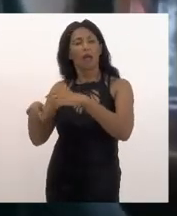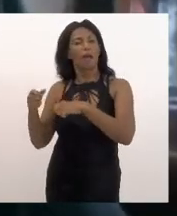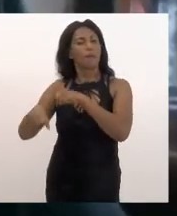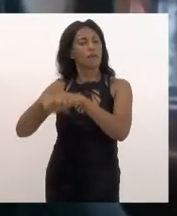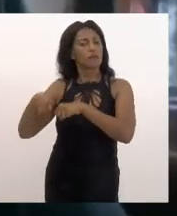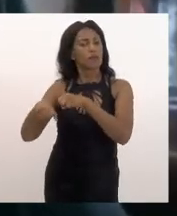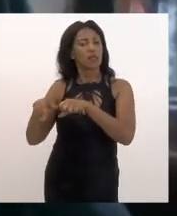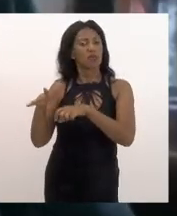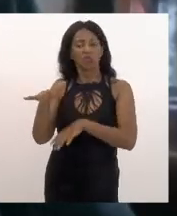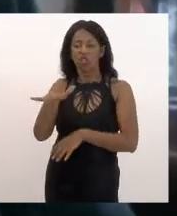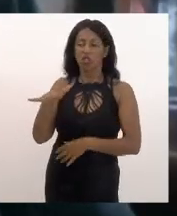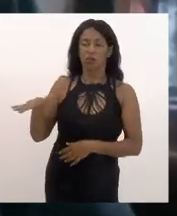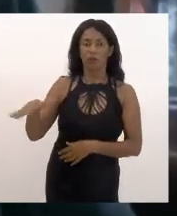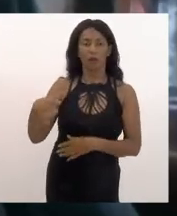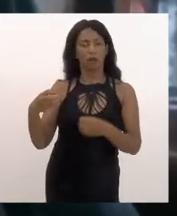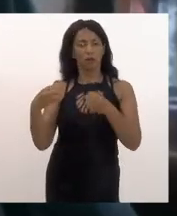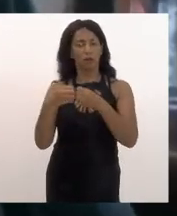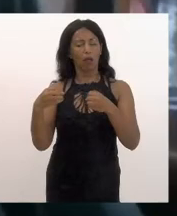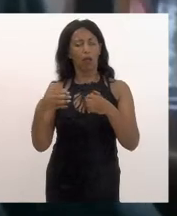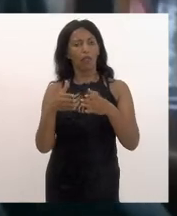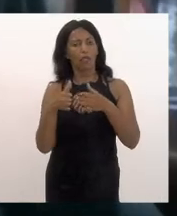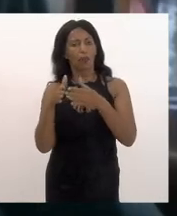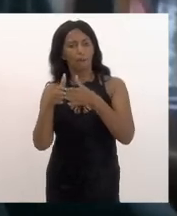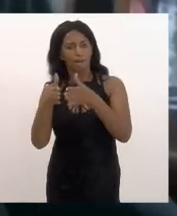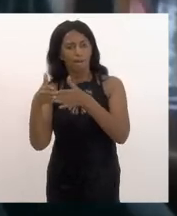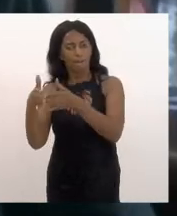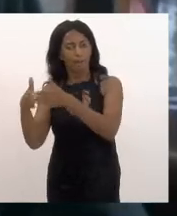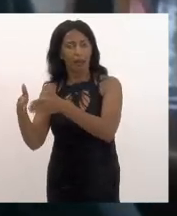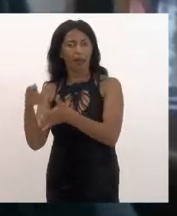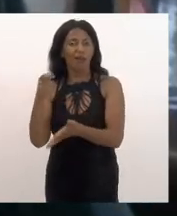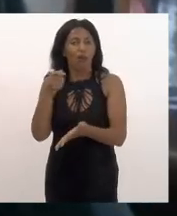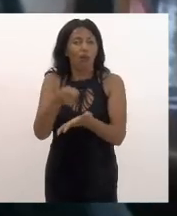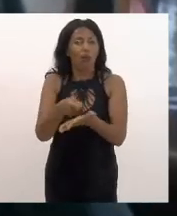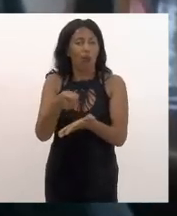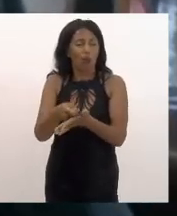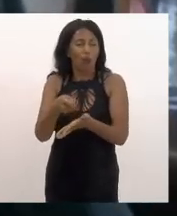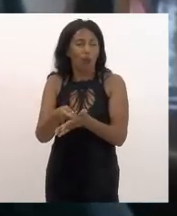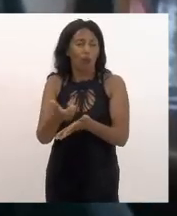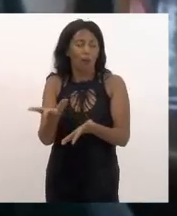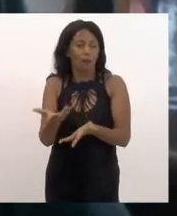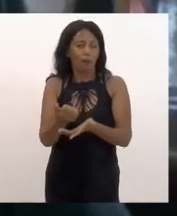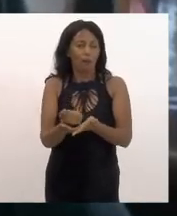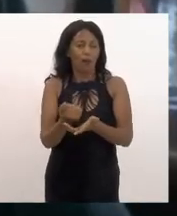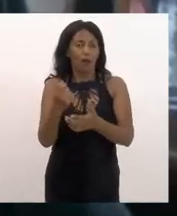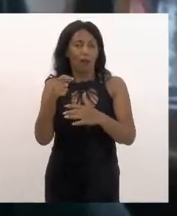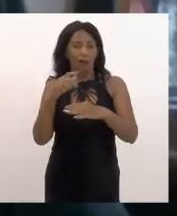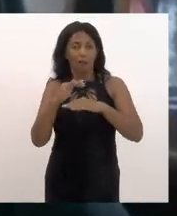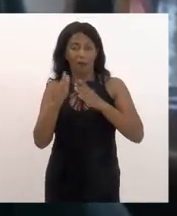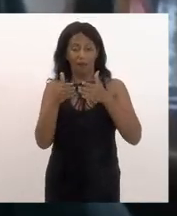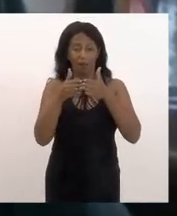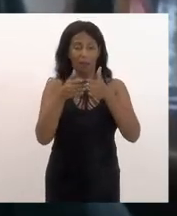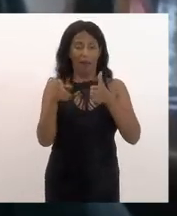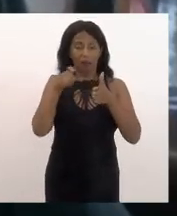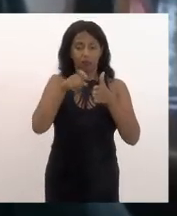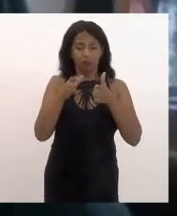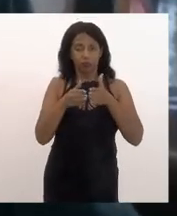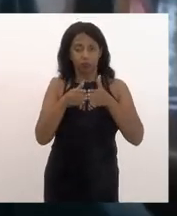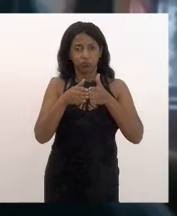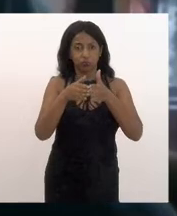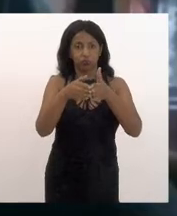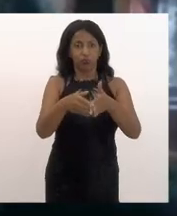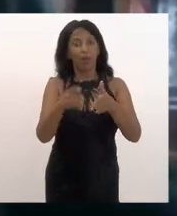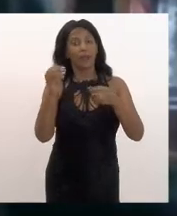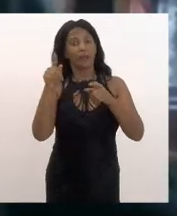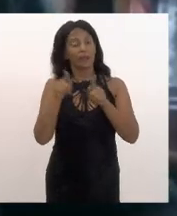muitos espaços das barcas teimam em cobrar pelo transporte de uma bicicleta, mesma coisa no